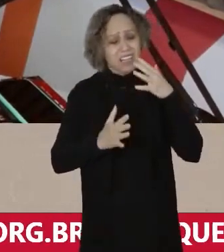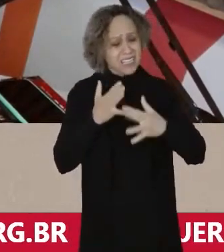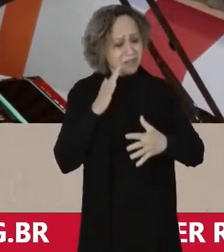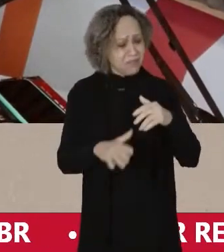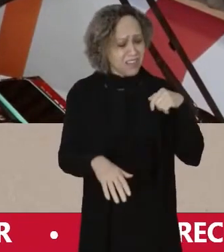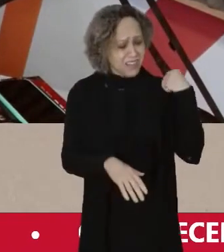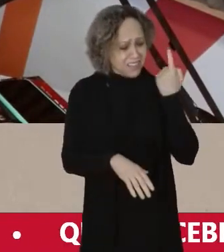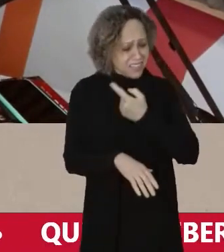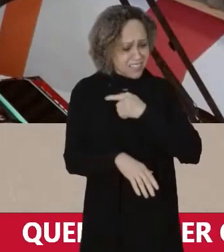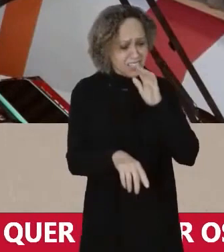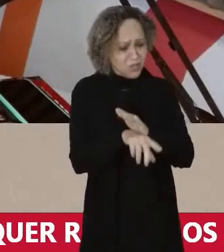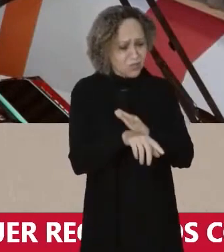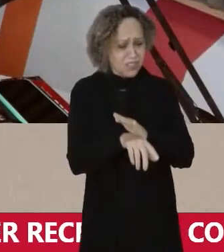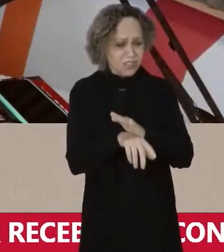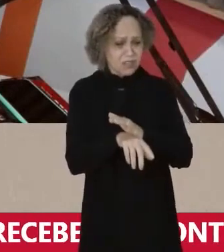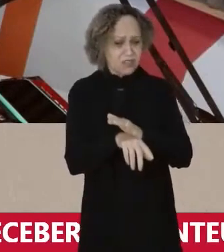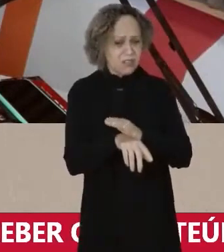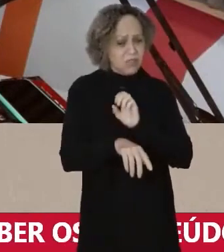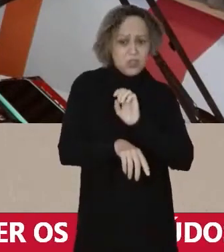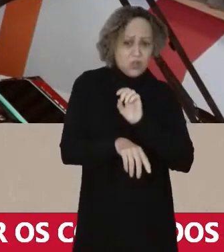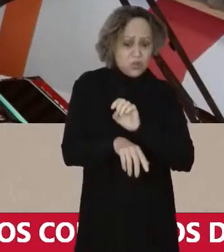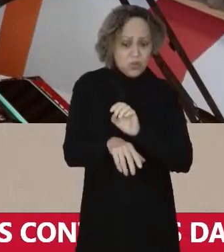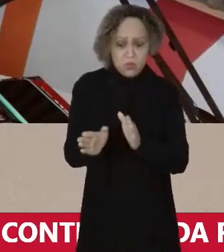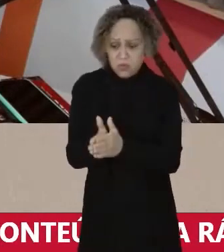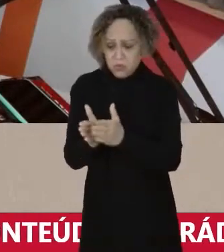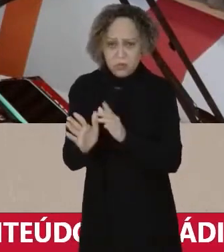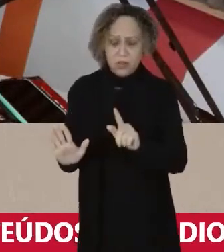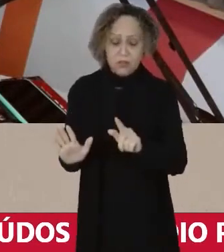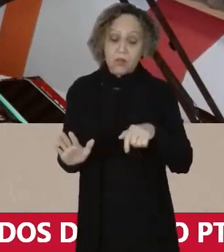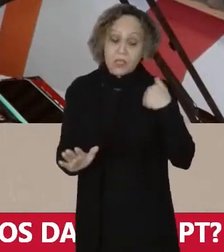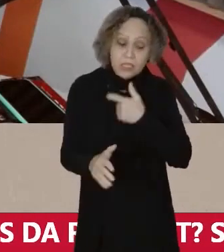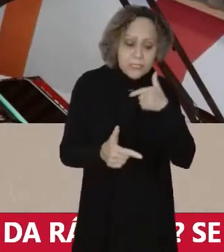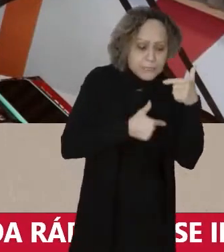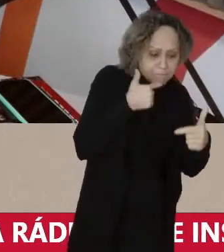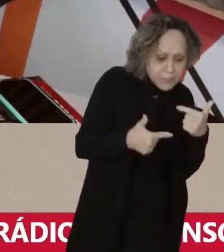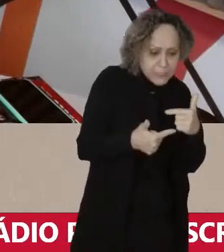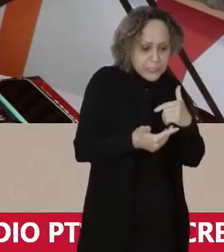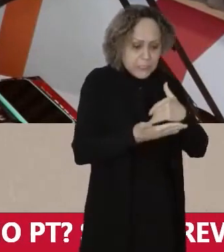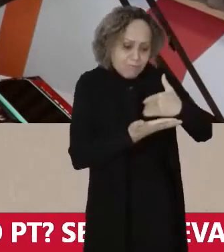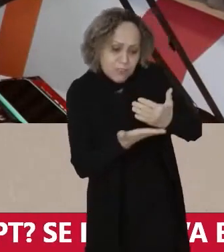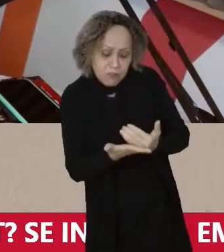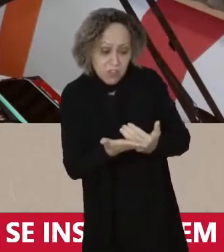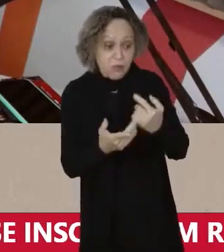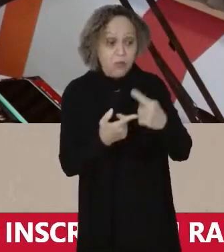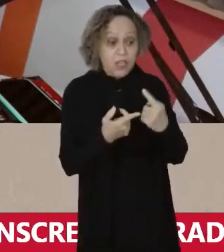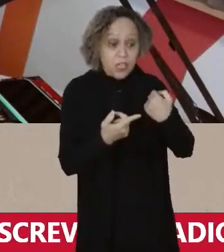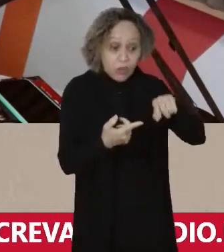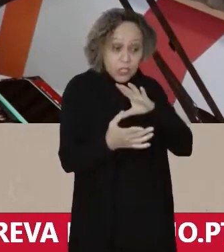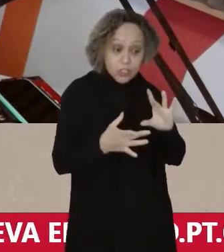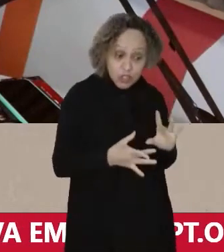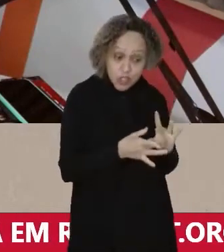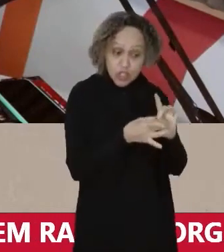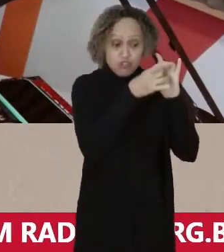pobres. Uhum. Então, mas a gente trabalha, divide, se une, né? Juntos somos mais fortes, é o nosso